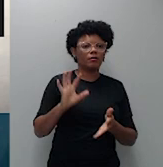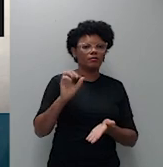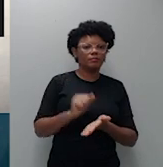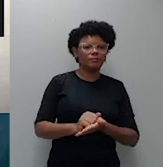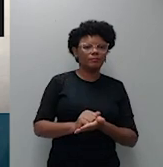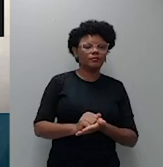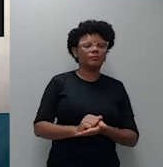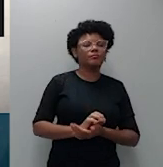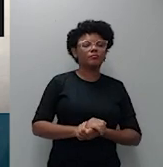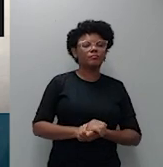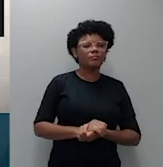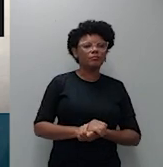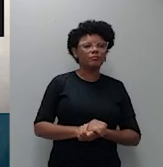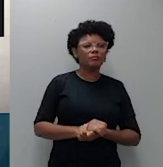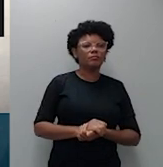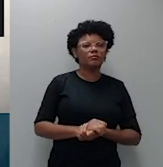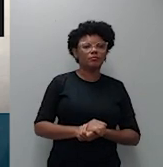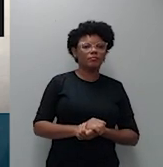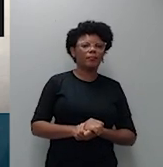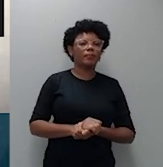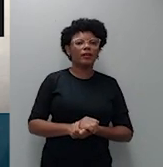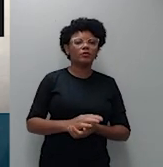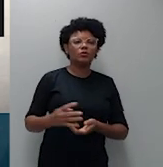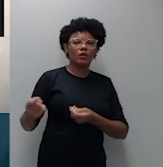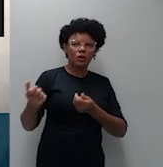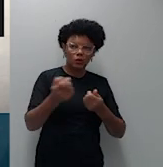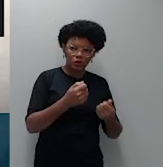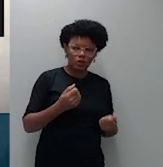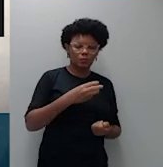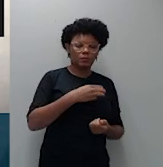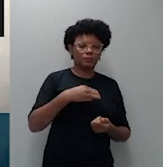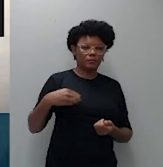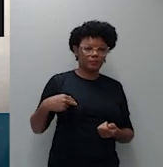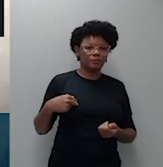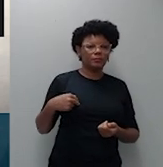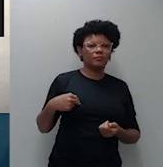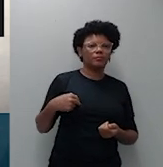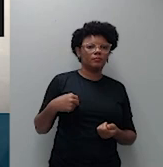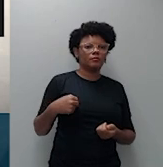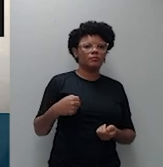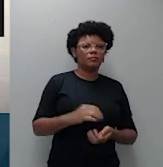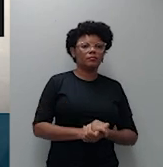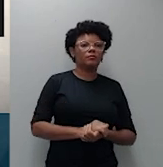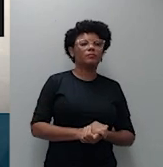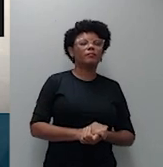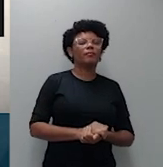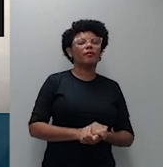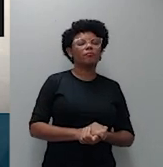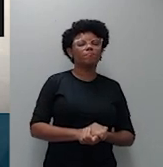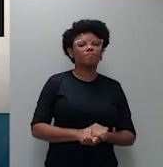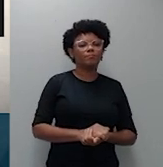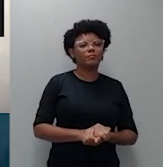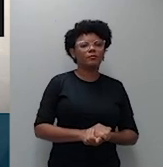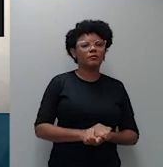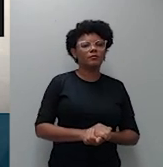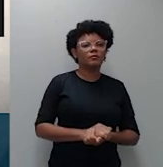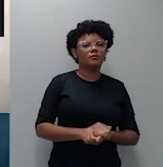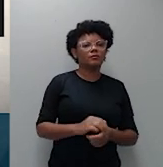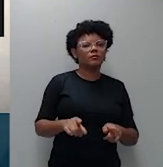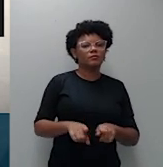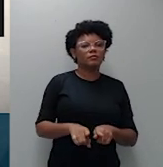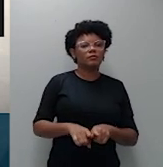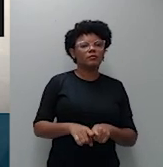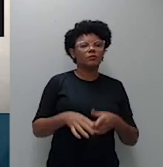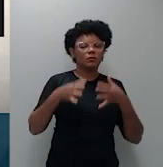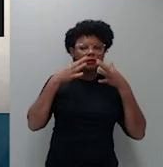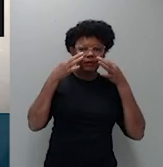elogios em nome do Ministério Público Federal Procuradoria da República ou atento trabalho